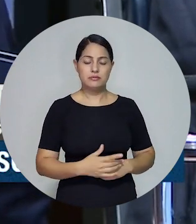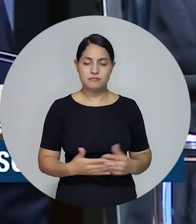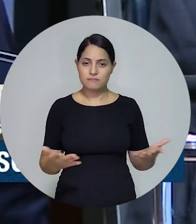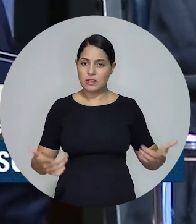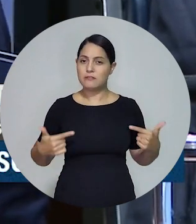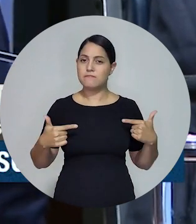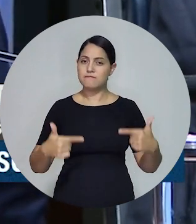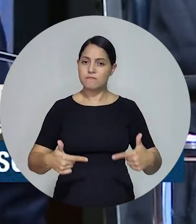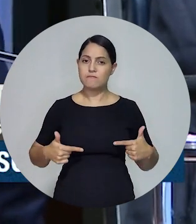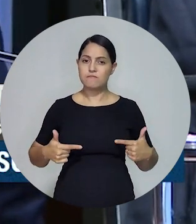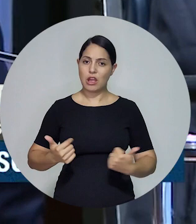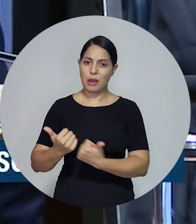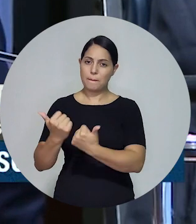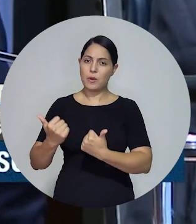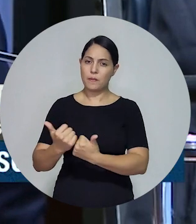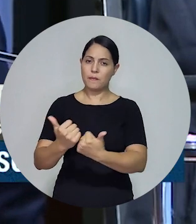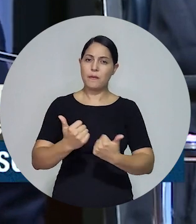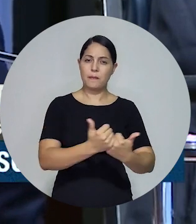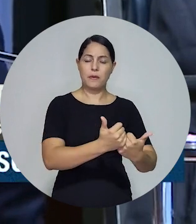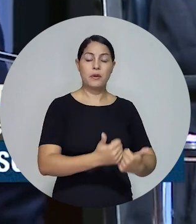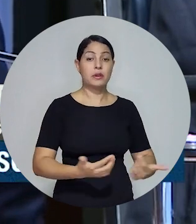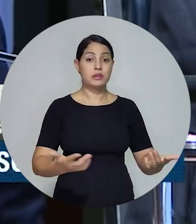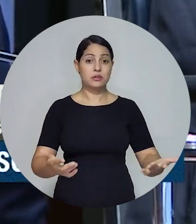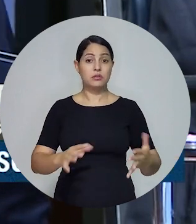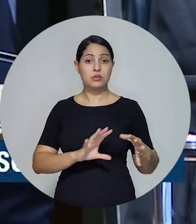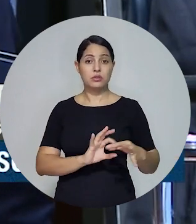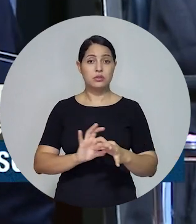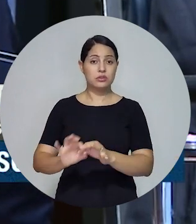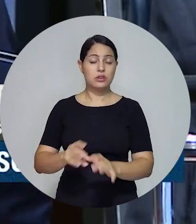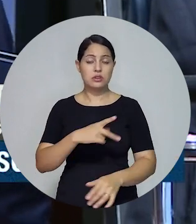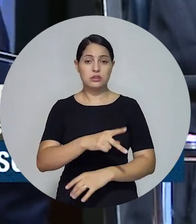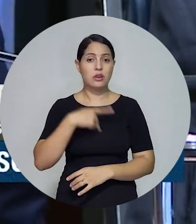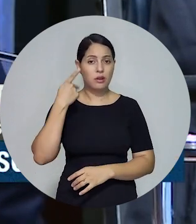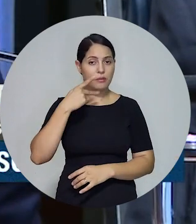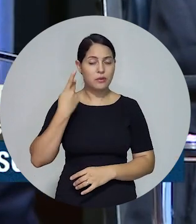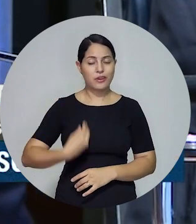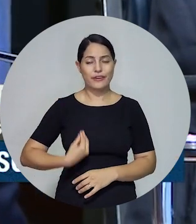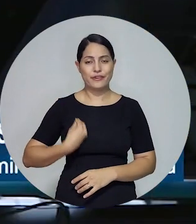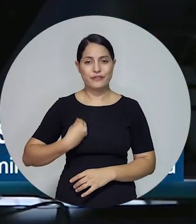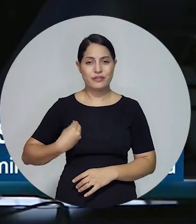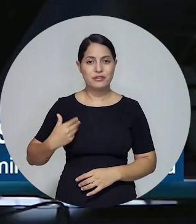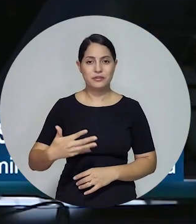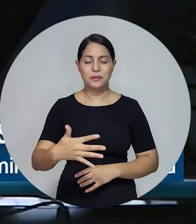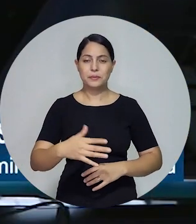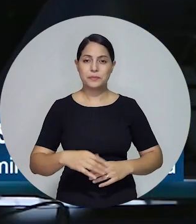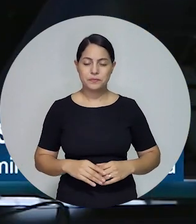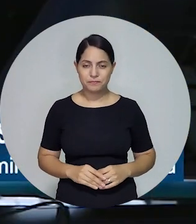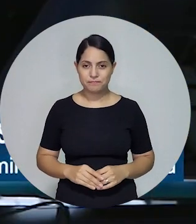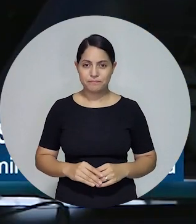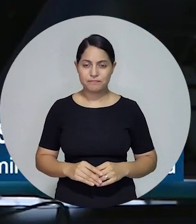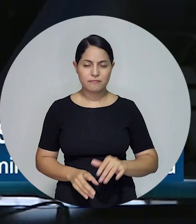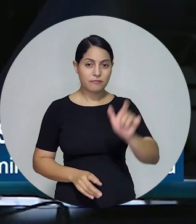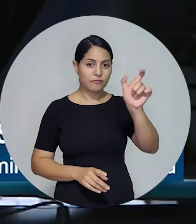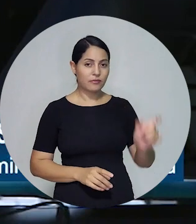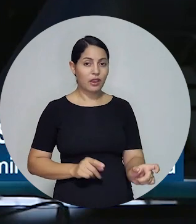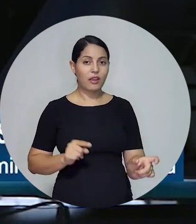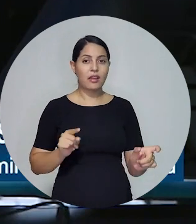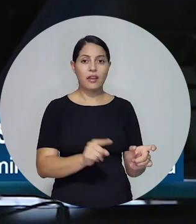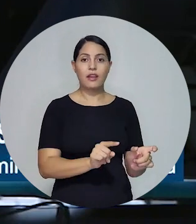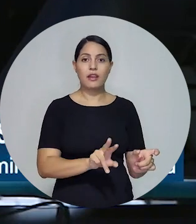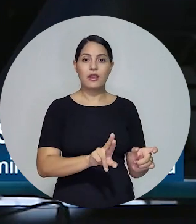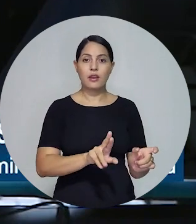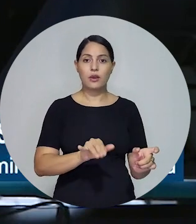dos interesses do povo. A cultura política criada por ele está mais viva do que nunca. Dono de uma personalidade